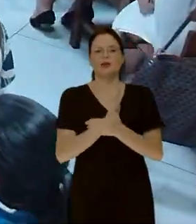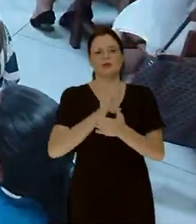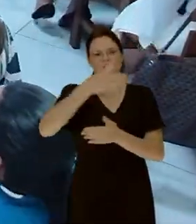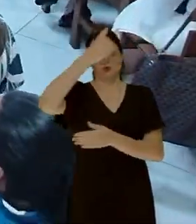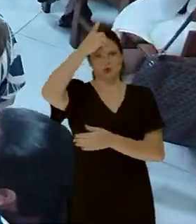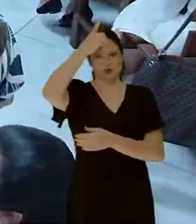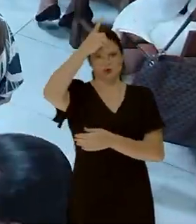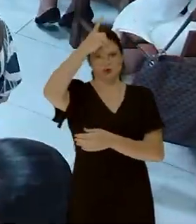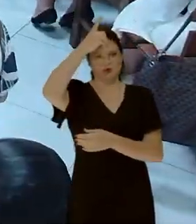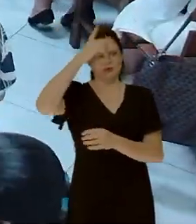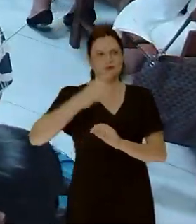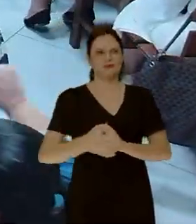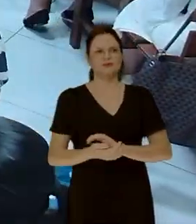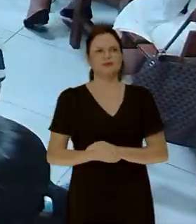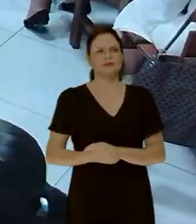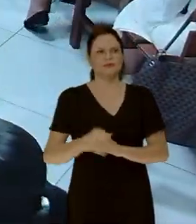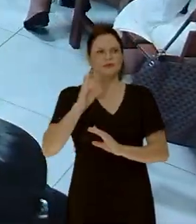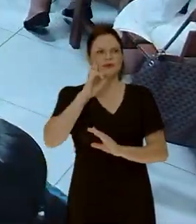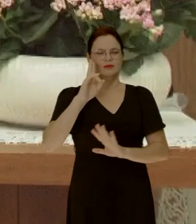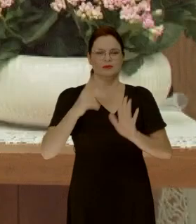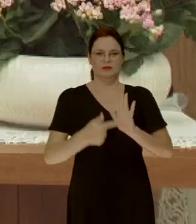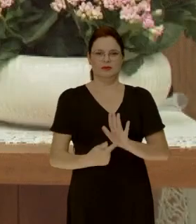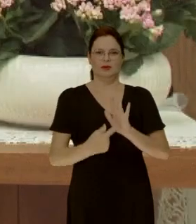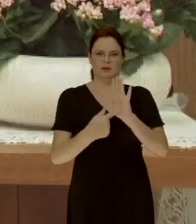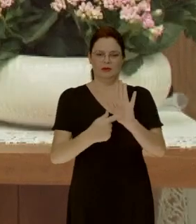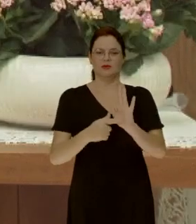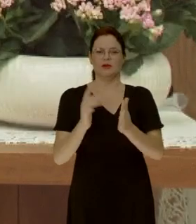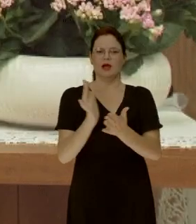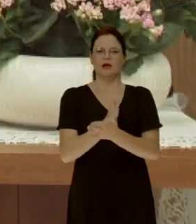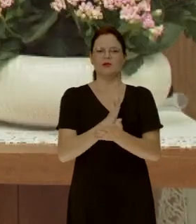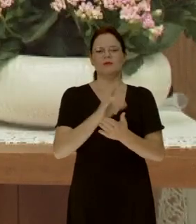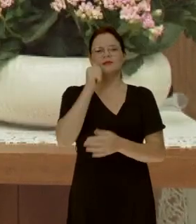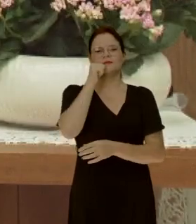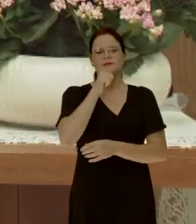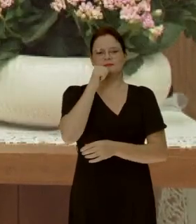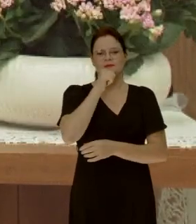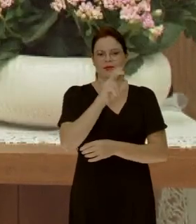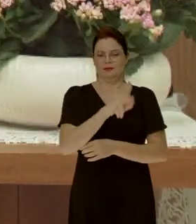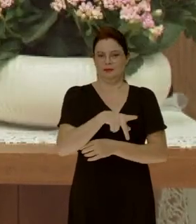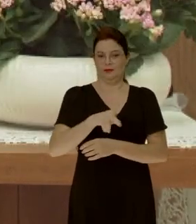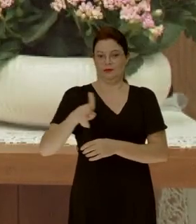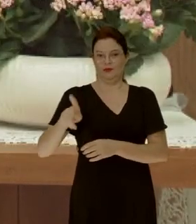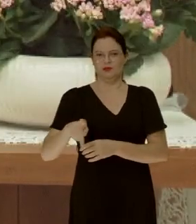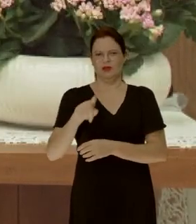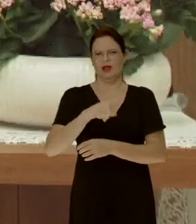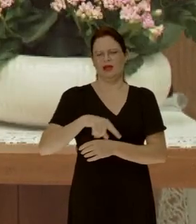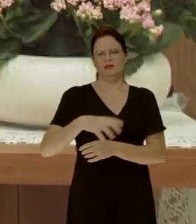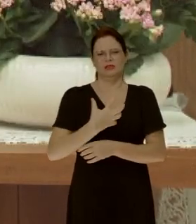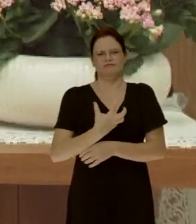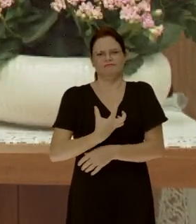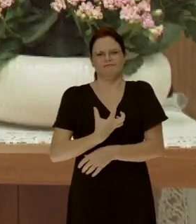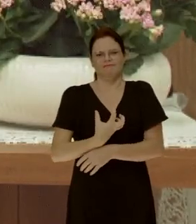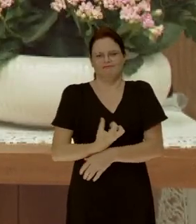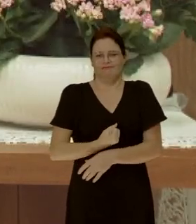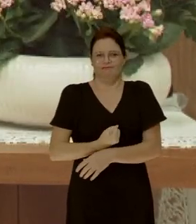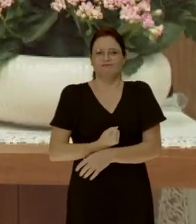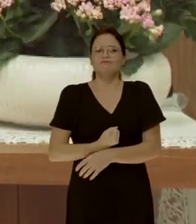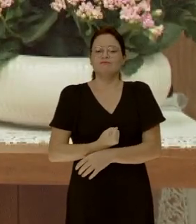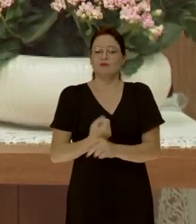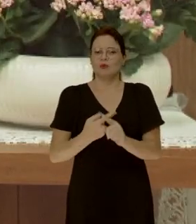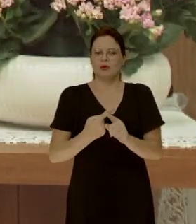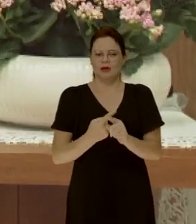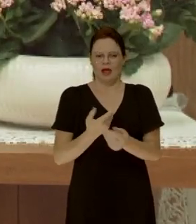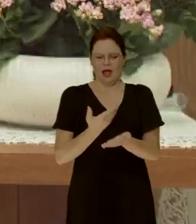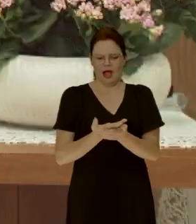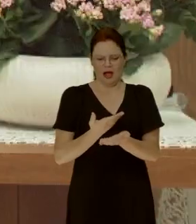transmitirmos. O Senhor mostrou algumas professoras ficavam frustradas com as aulas